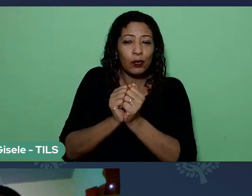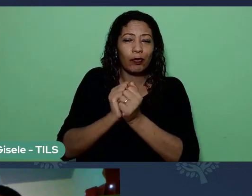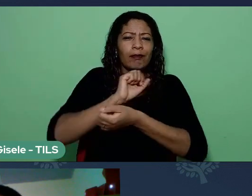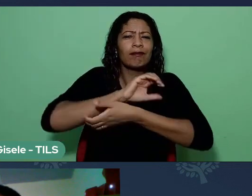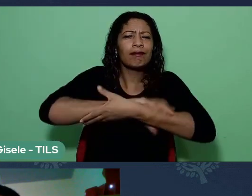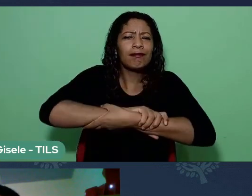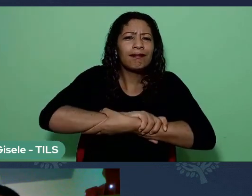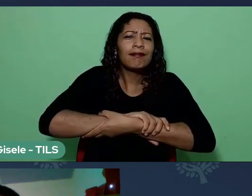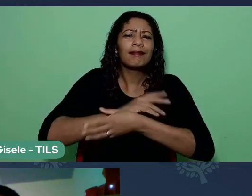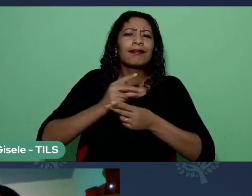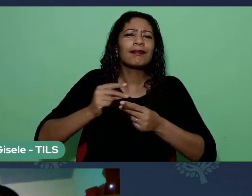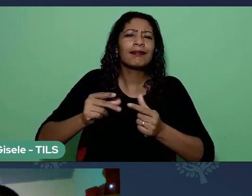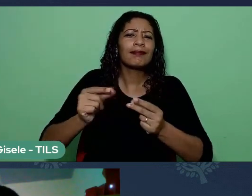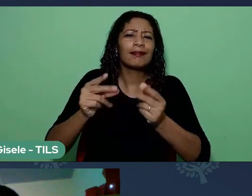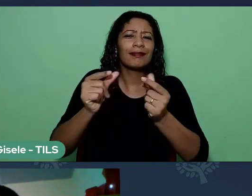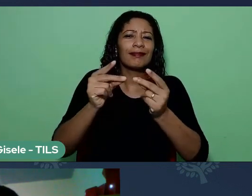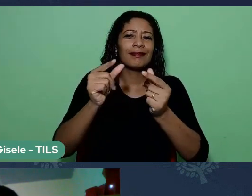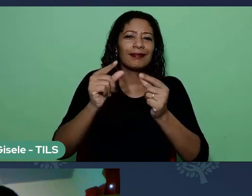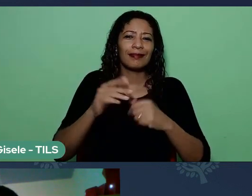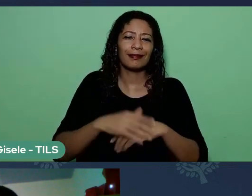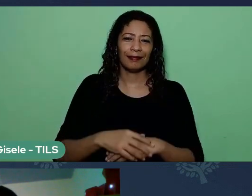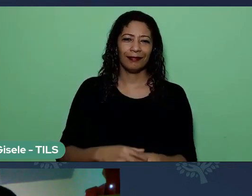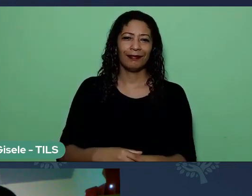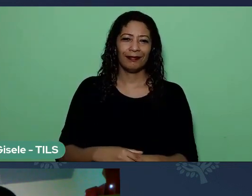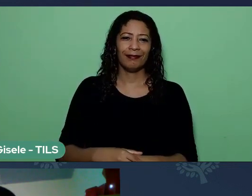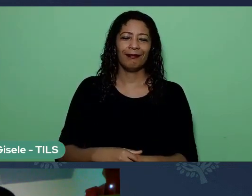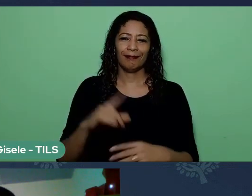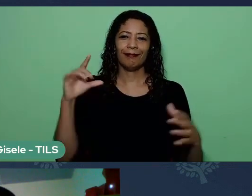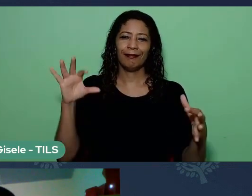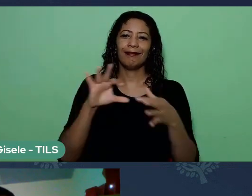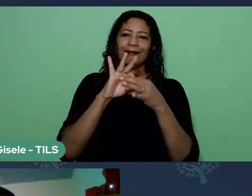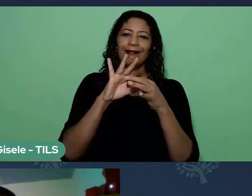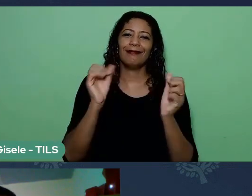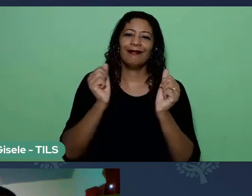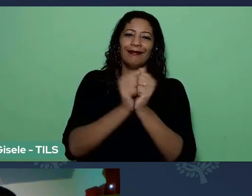por muito tempo, né? Vamos fazer ciência juntos. Conte conosco.